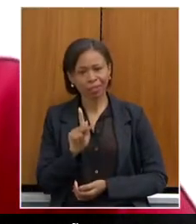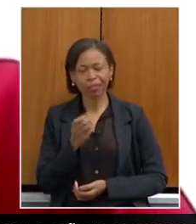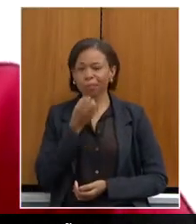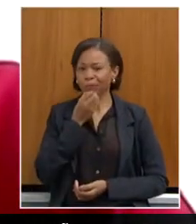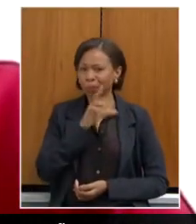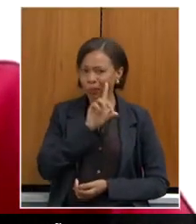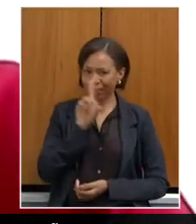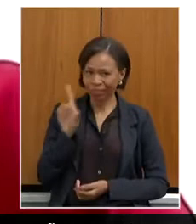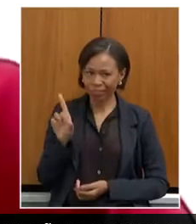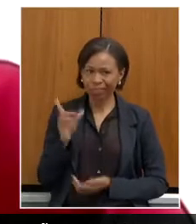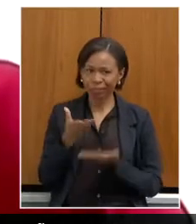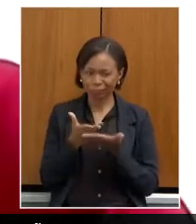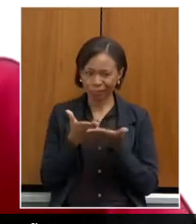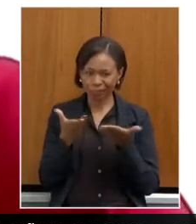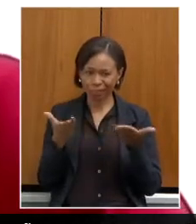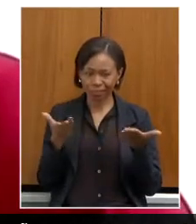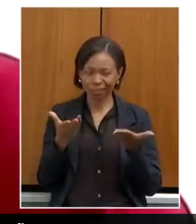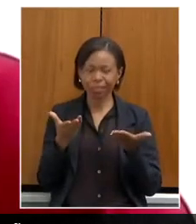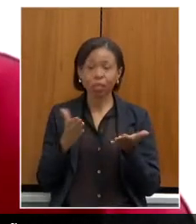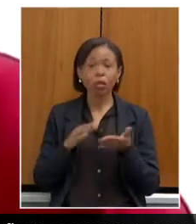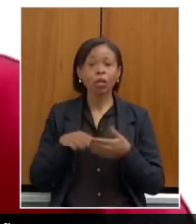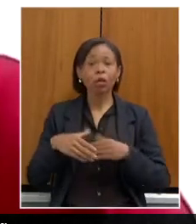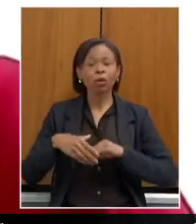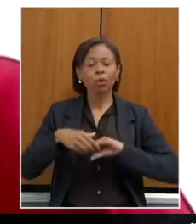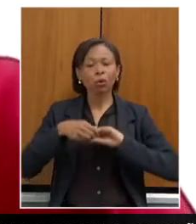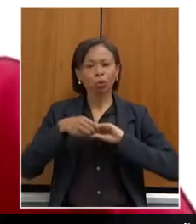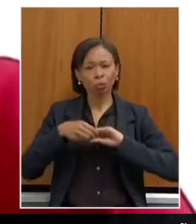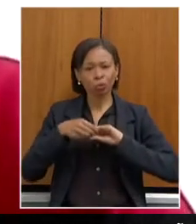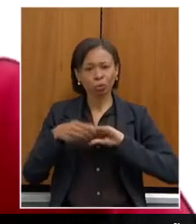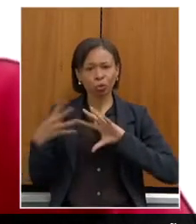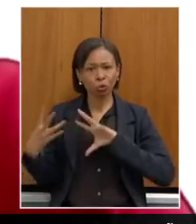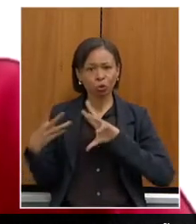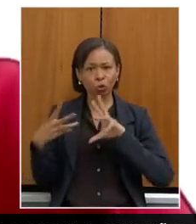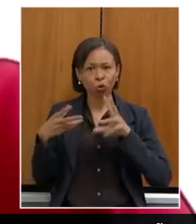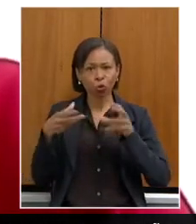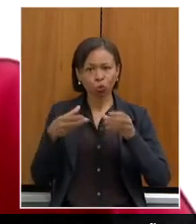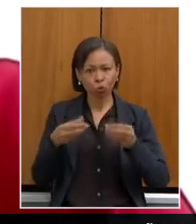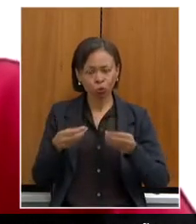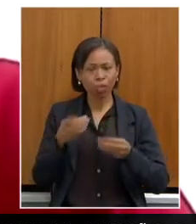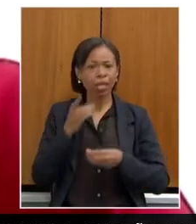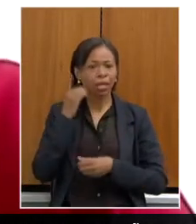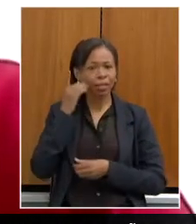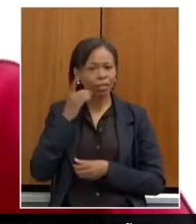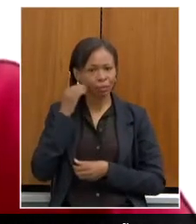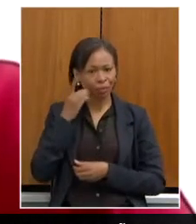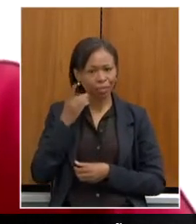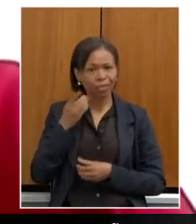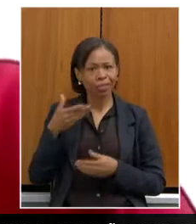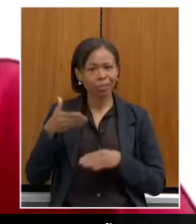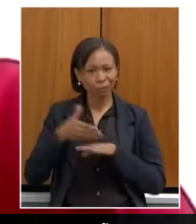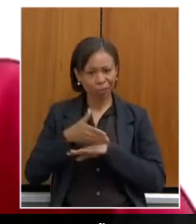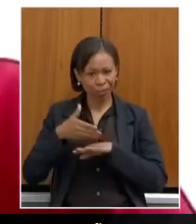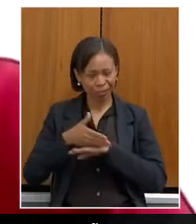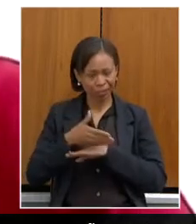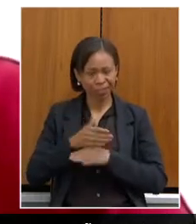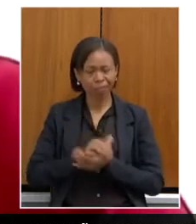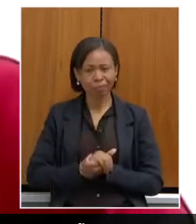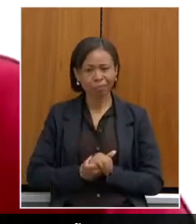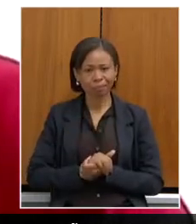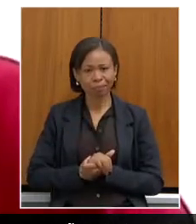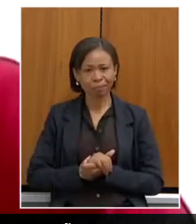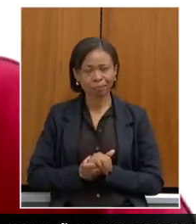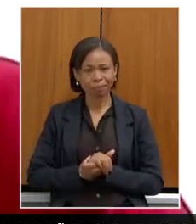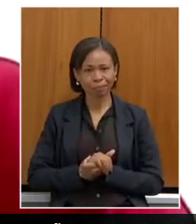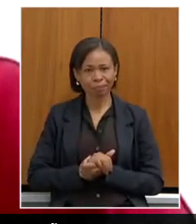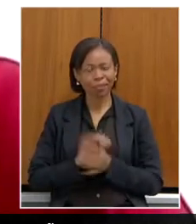dia vossa excelência cumprimentando também todos os deputados e deputadas presentes fazer um cumprimento de forma